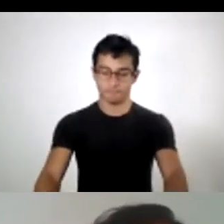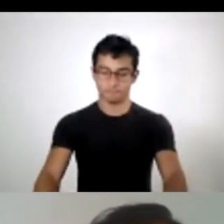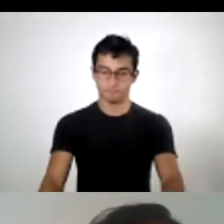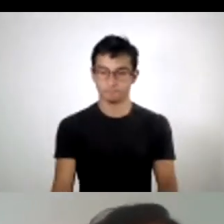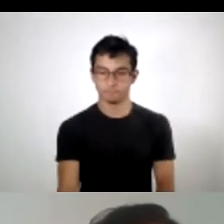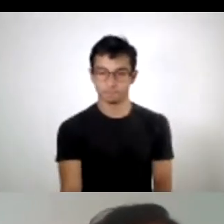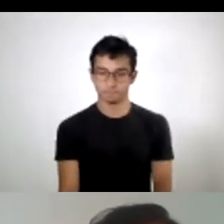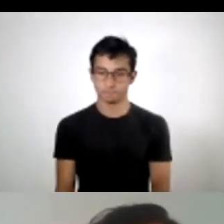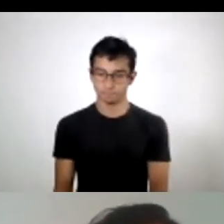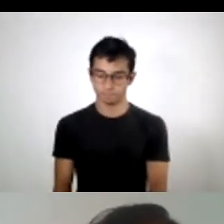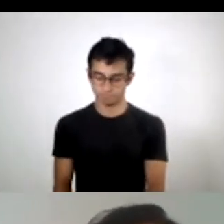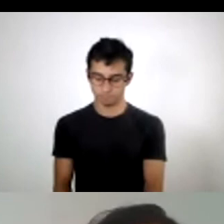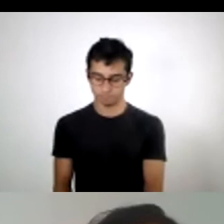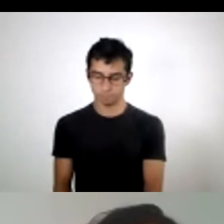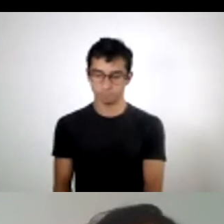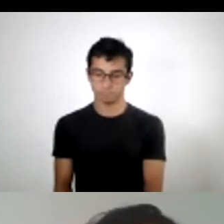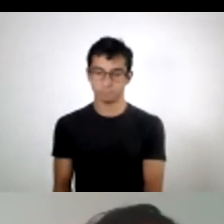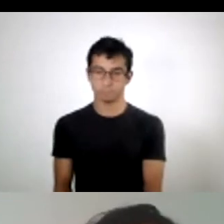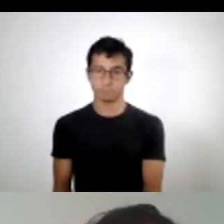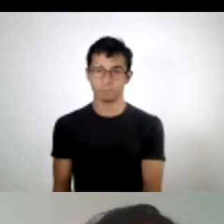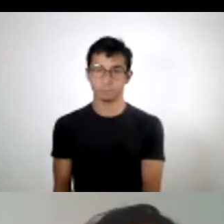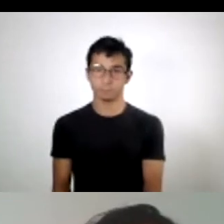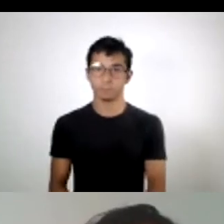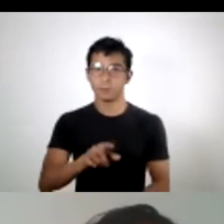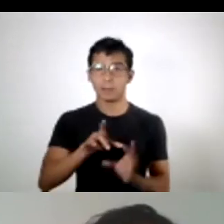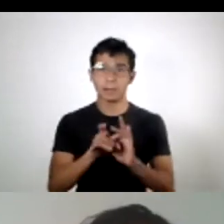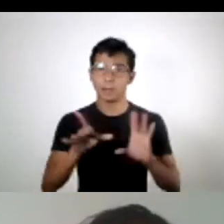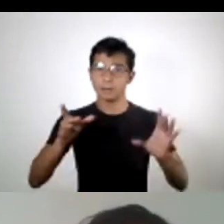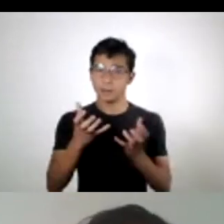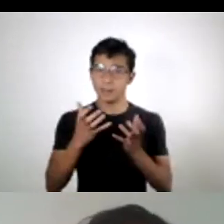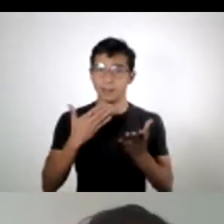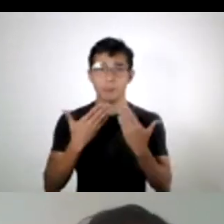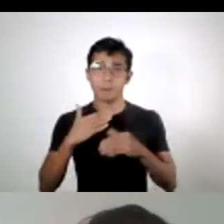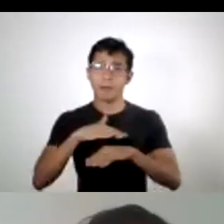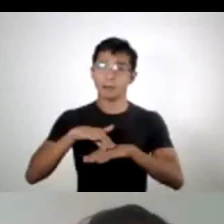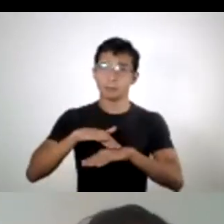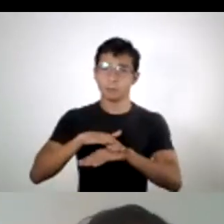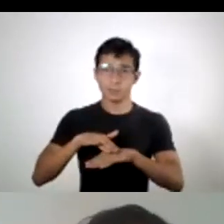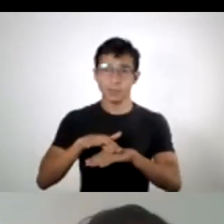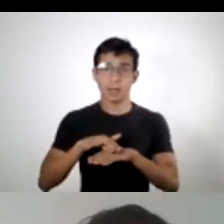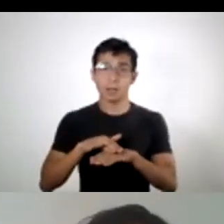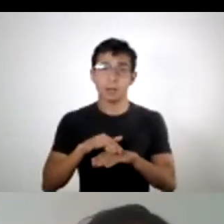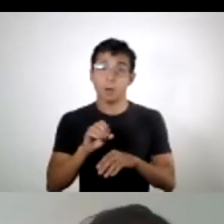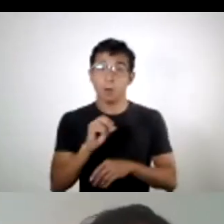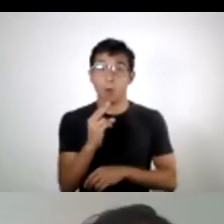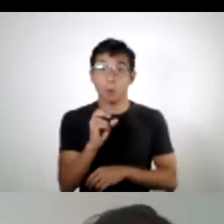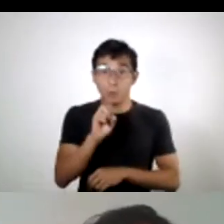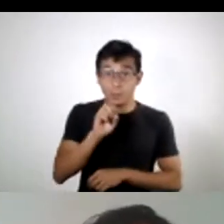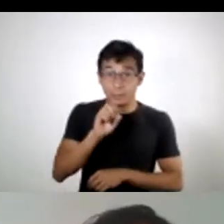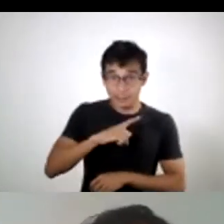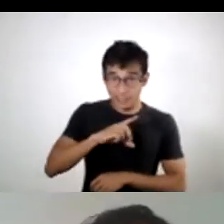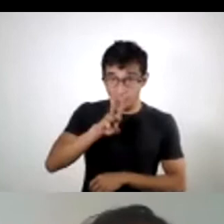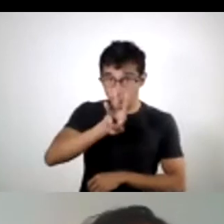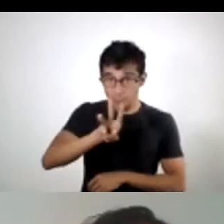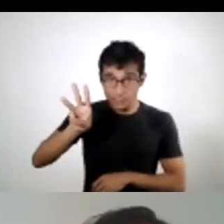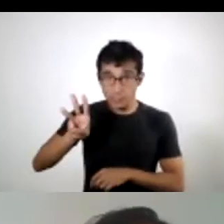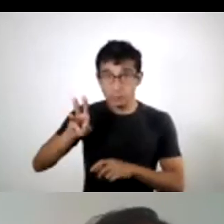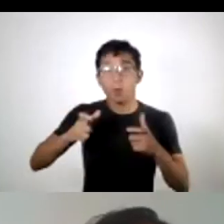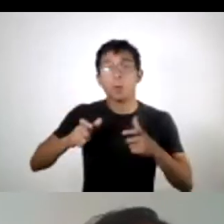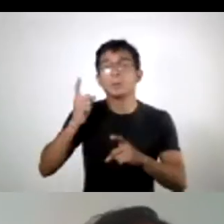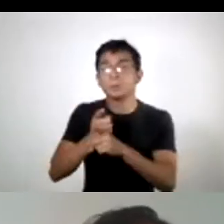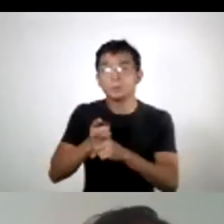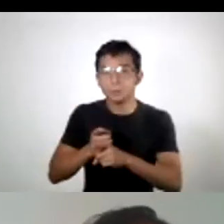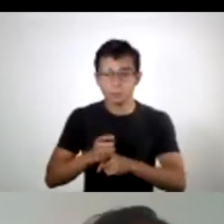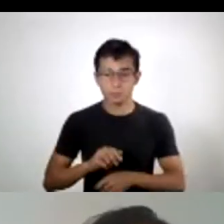Mas fique à vontade, se vocês quiserem falar algum site, algum lugar que as pessoas possam encontrar. Inclusive, eu já até baixei